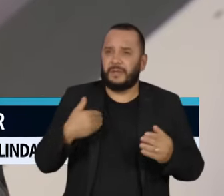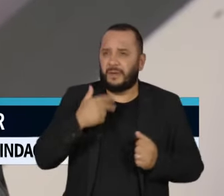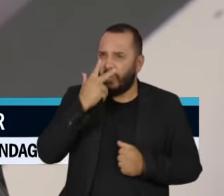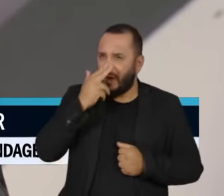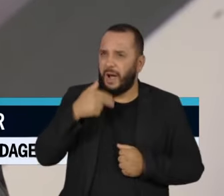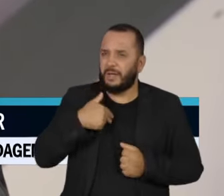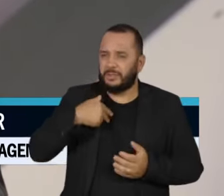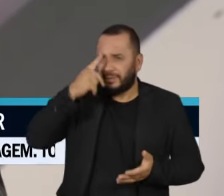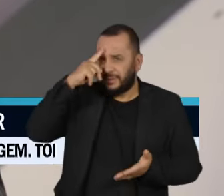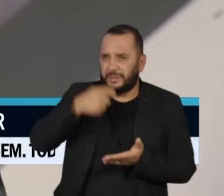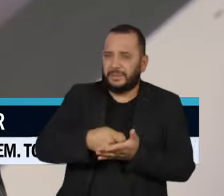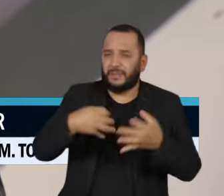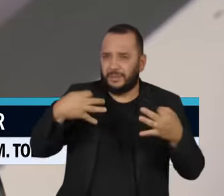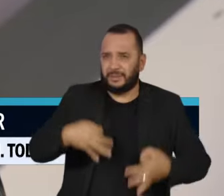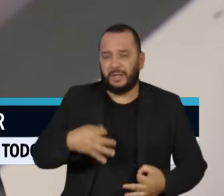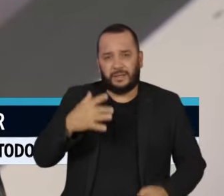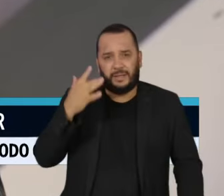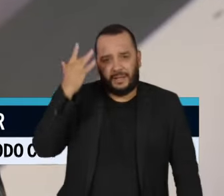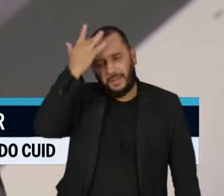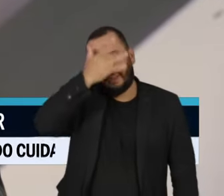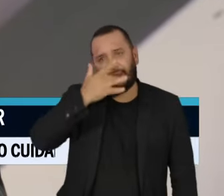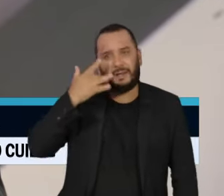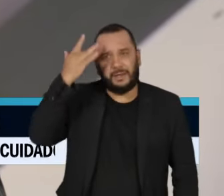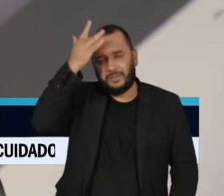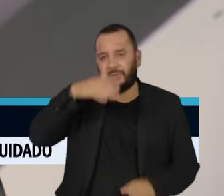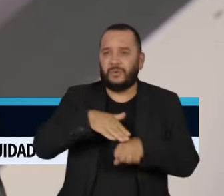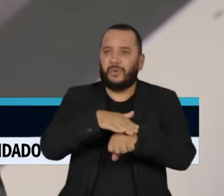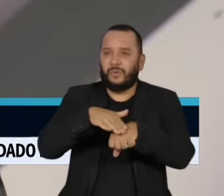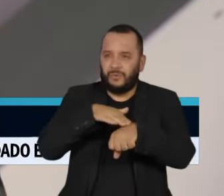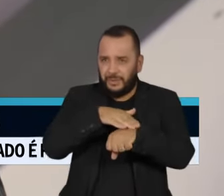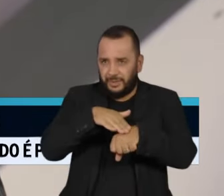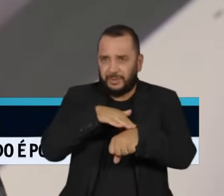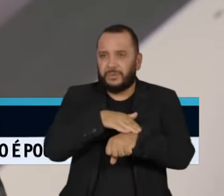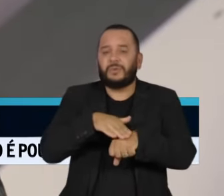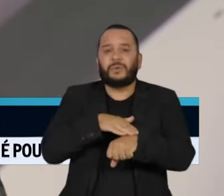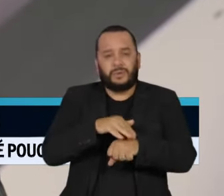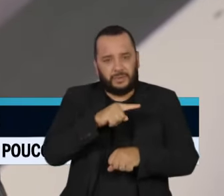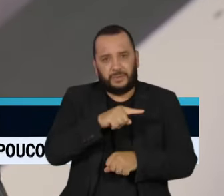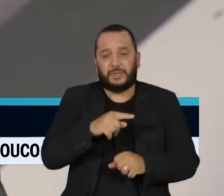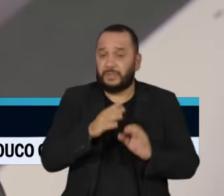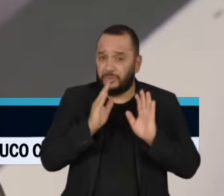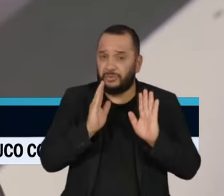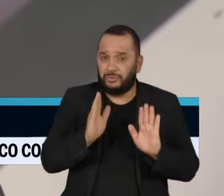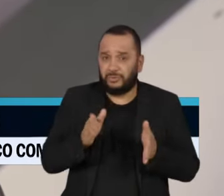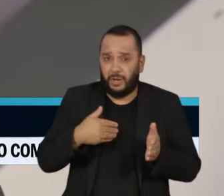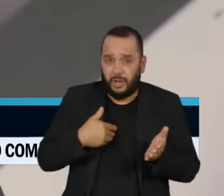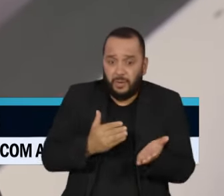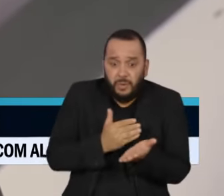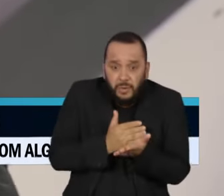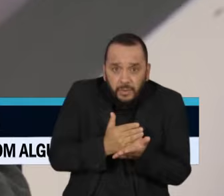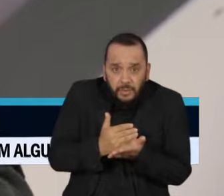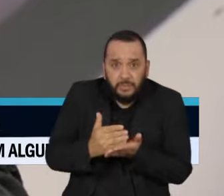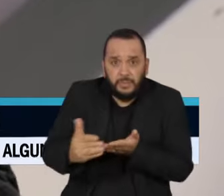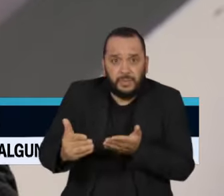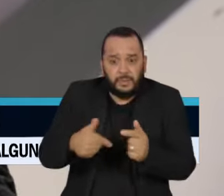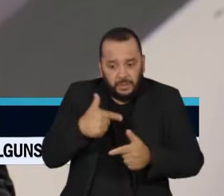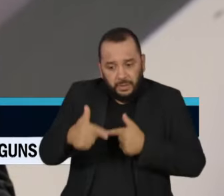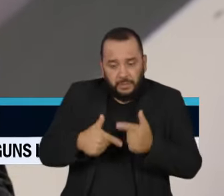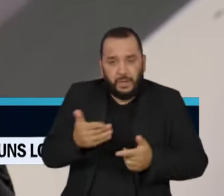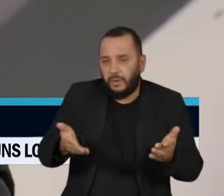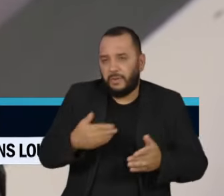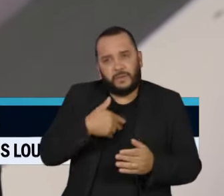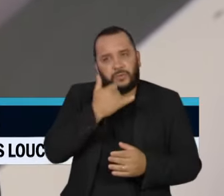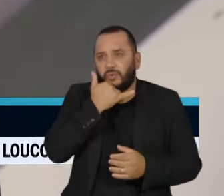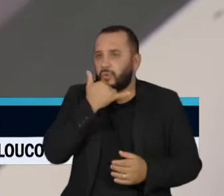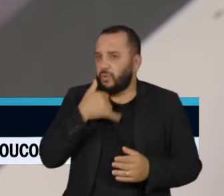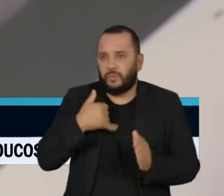o ministro Haddad ter conversado e chegado a essa posição de, logo no começo do governo, colocar as cartas na